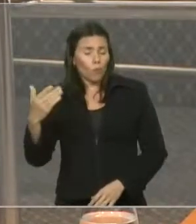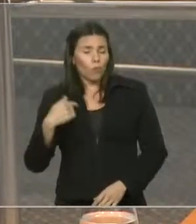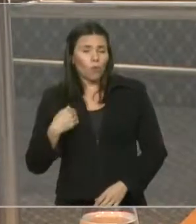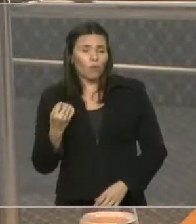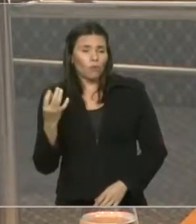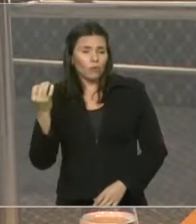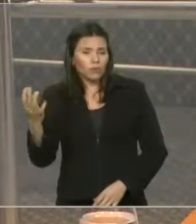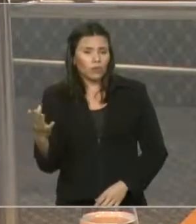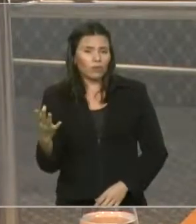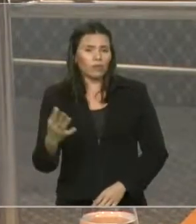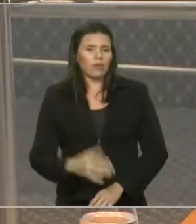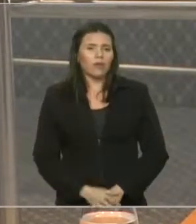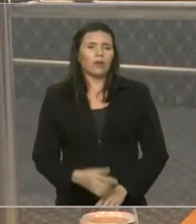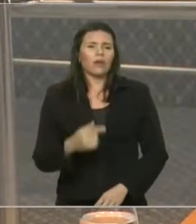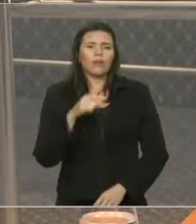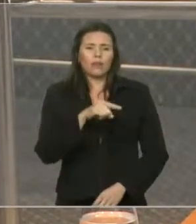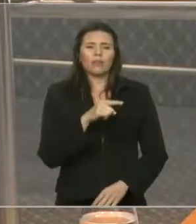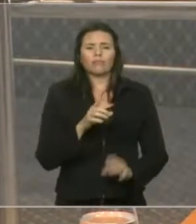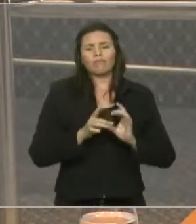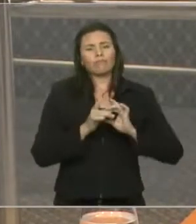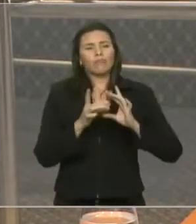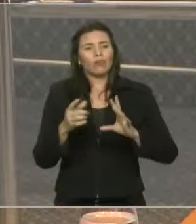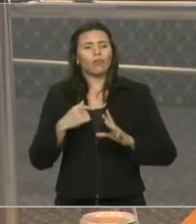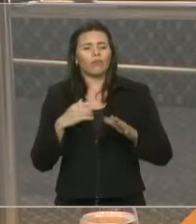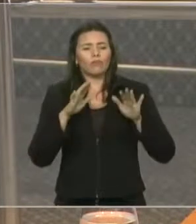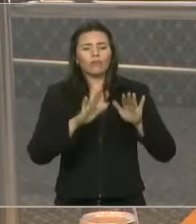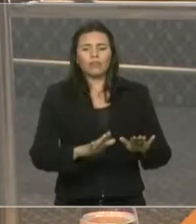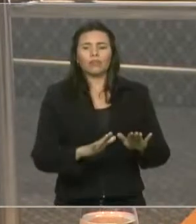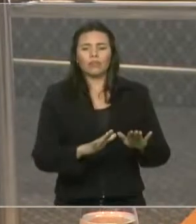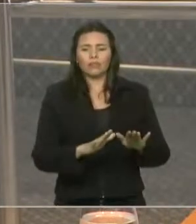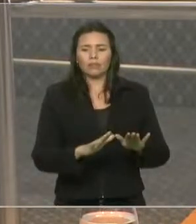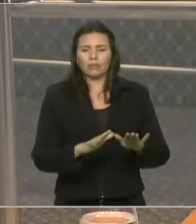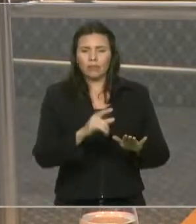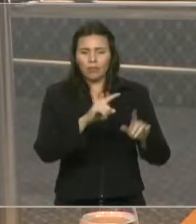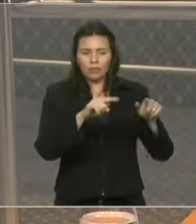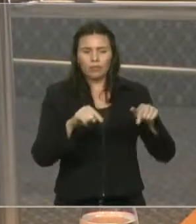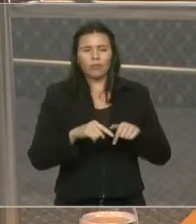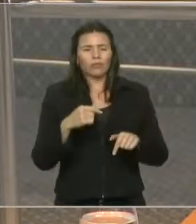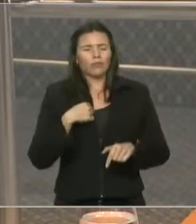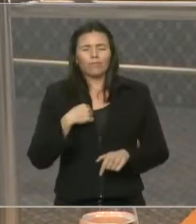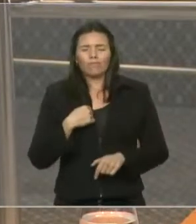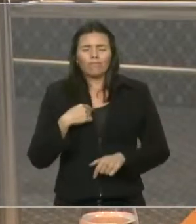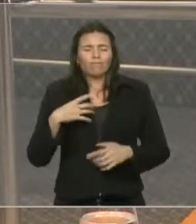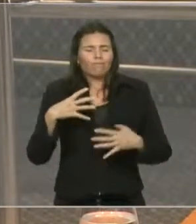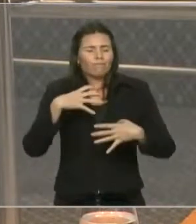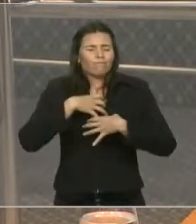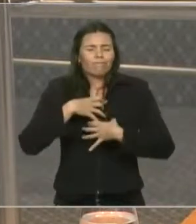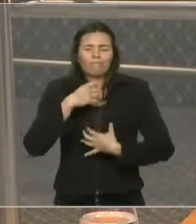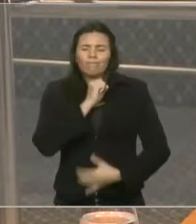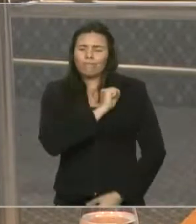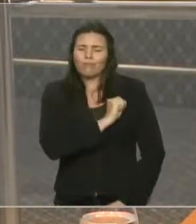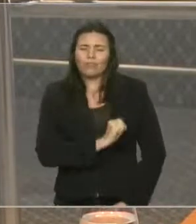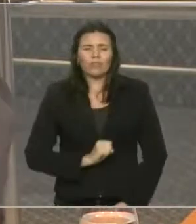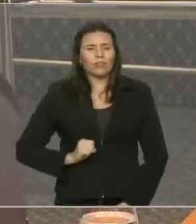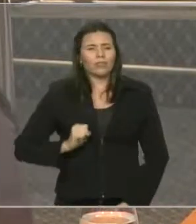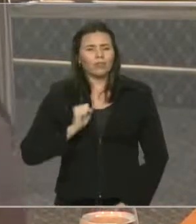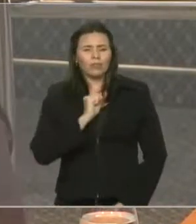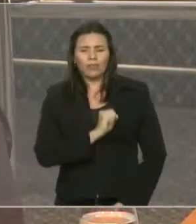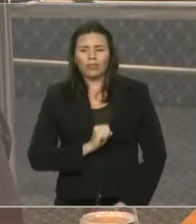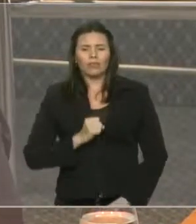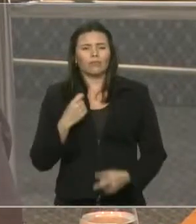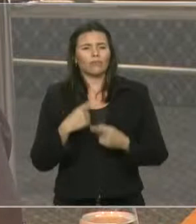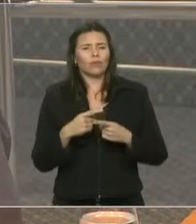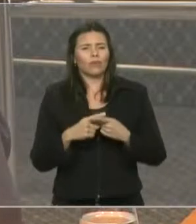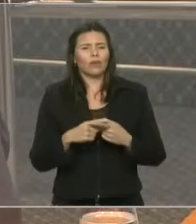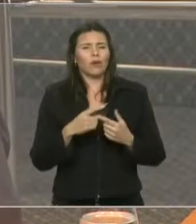minha disposição. E ela me fez muita falta, porque era um apoio que eu tinha